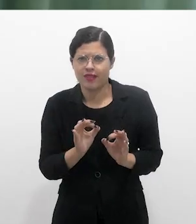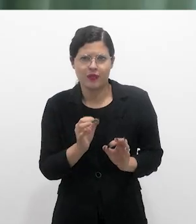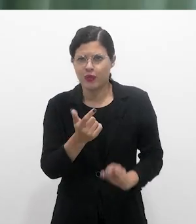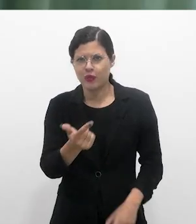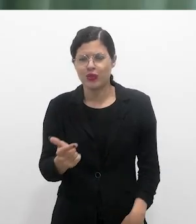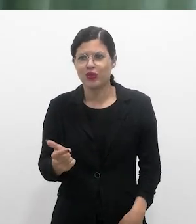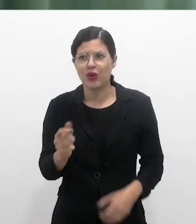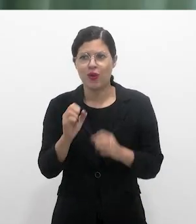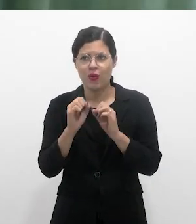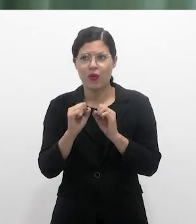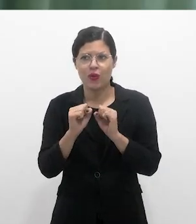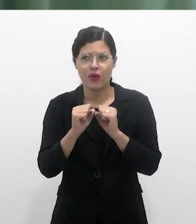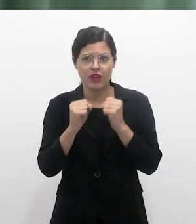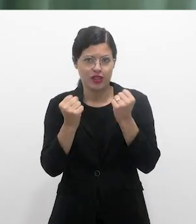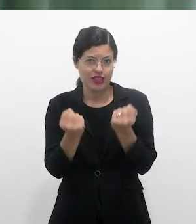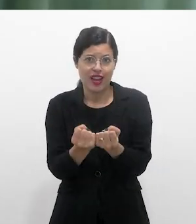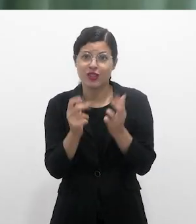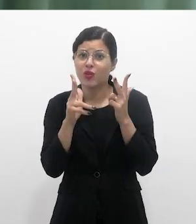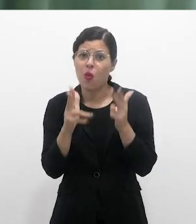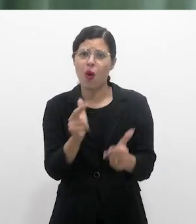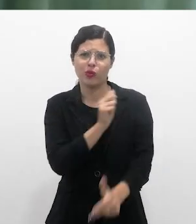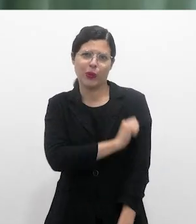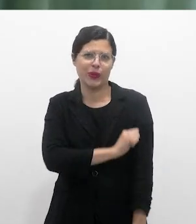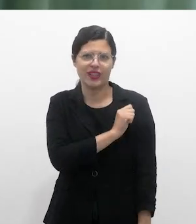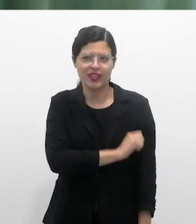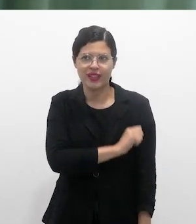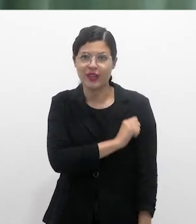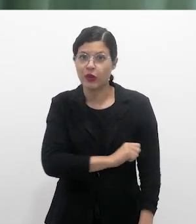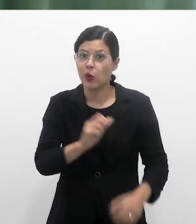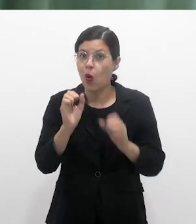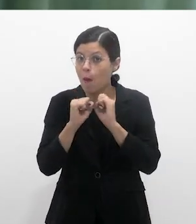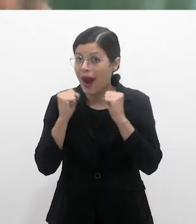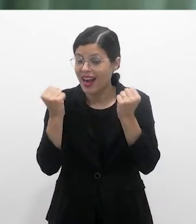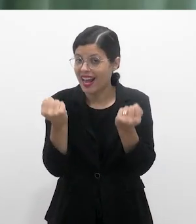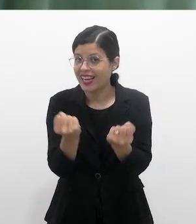que o Rio de Janeiro tinha. Né? O